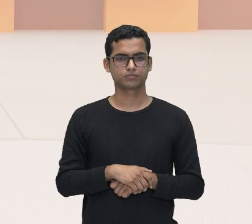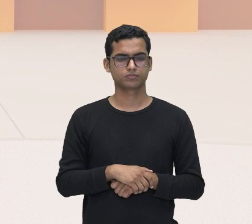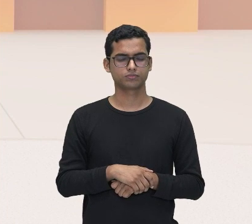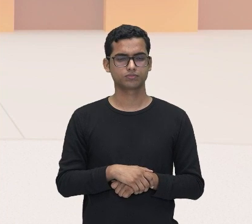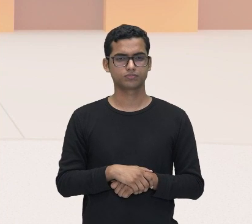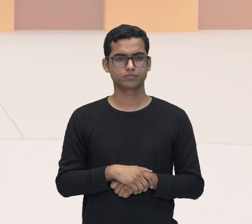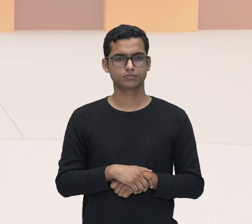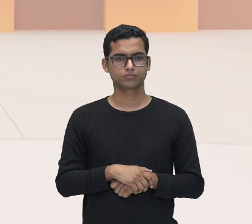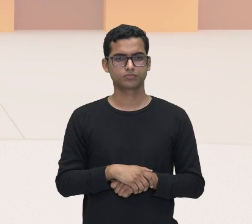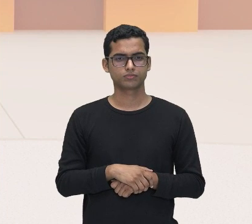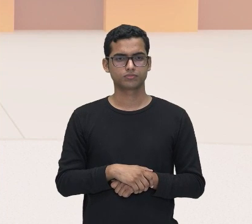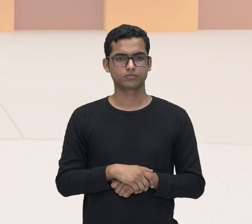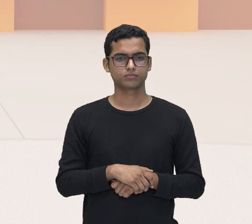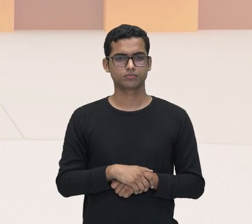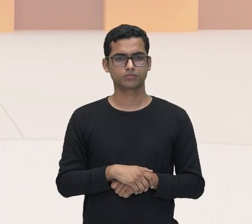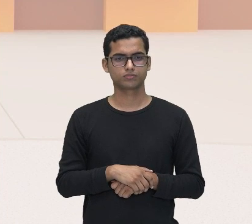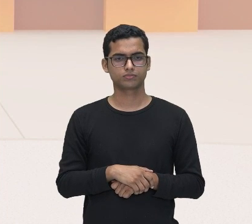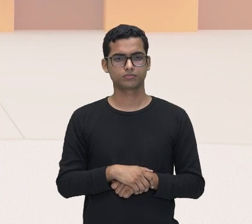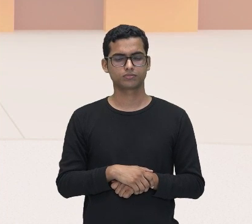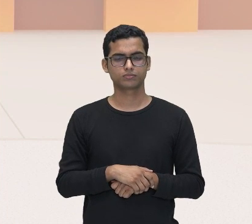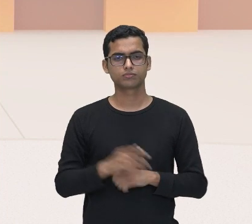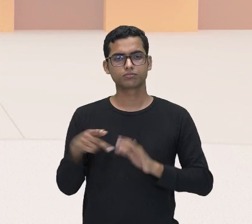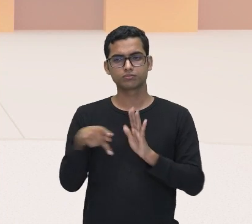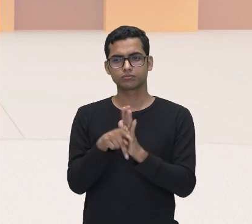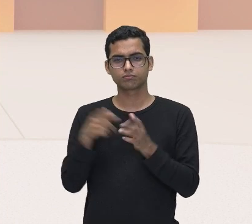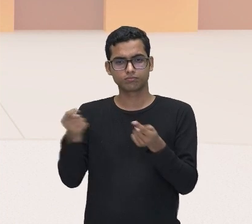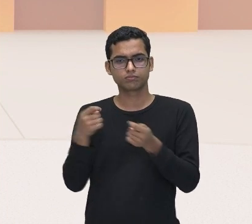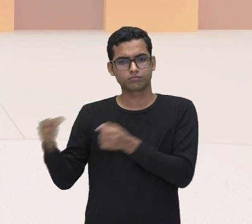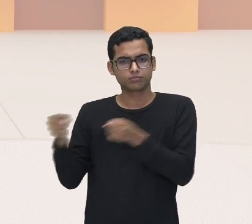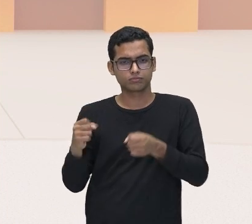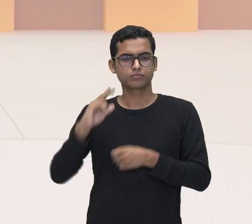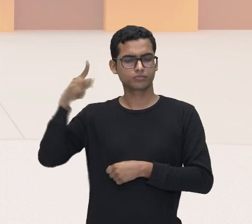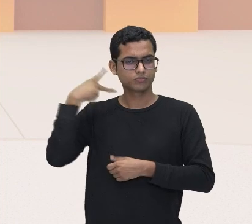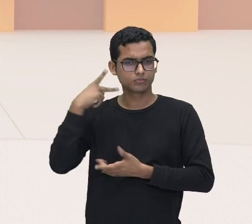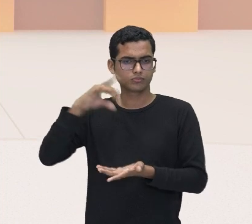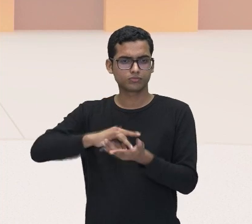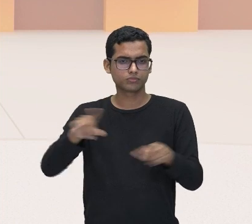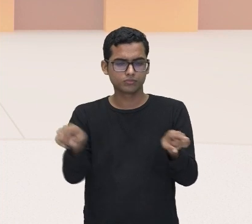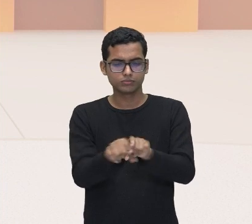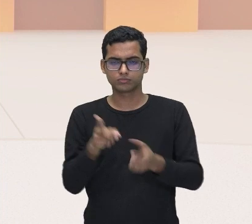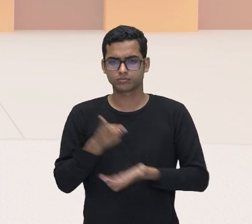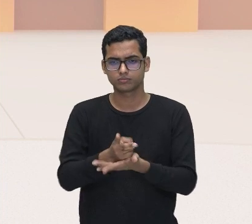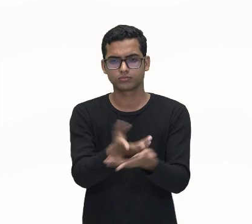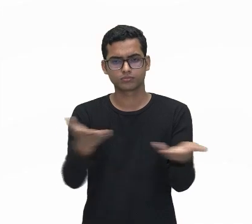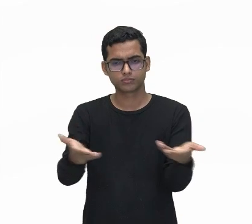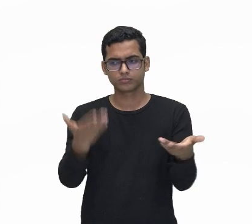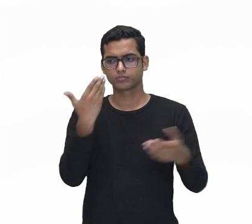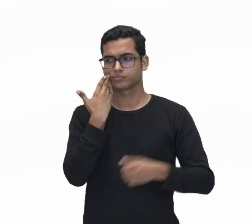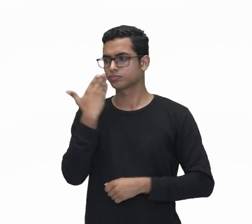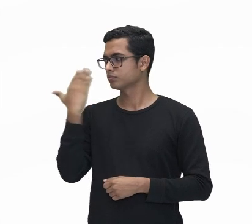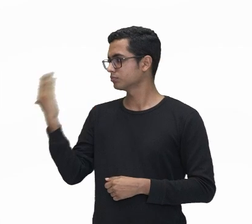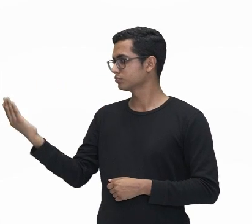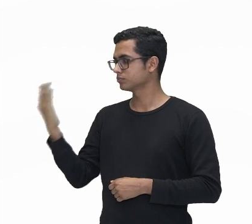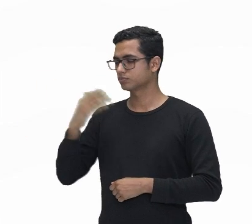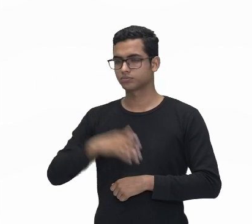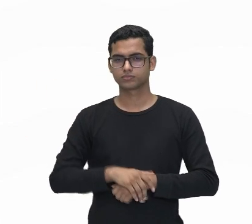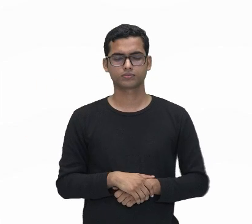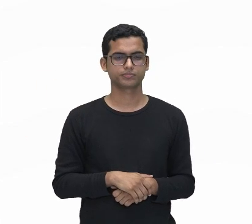poder dentro da questão do monopólio do poder. Então, vamos ver, continuando aí essa nossa